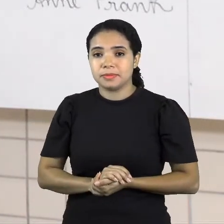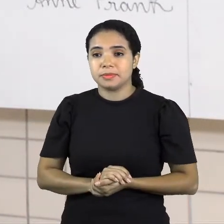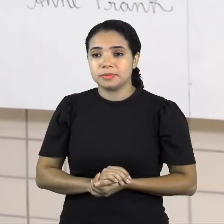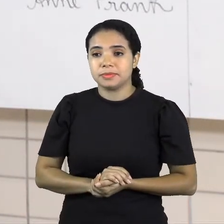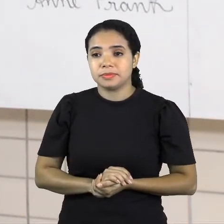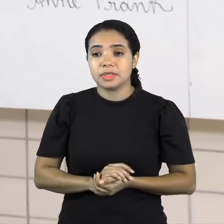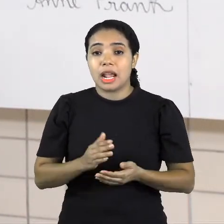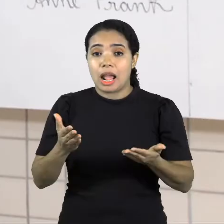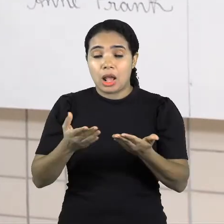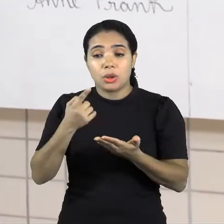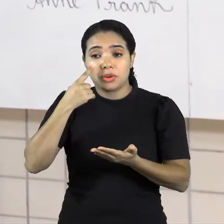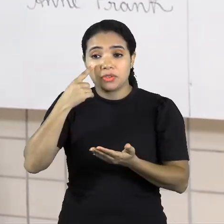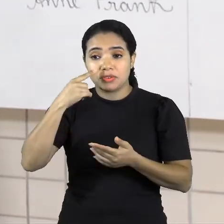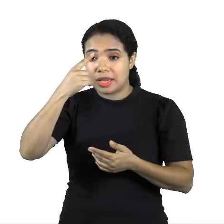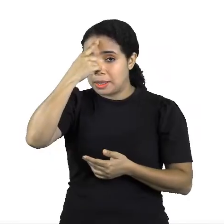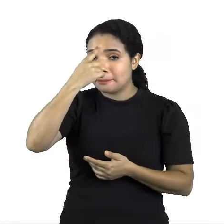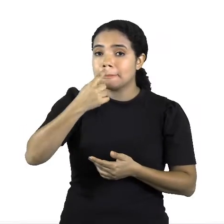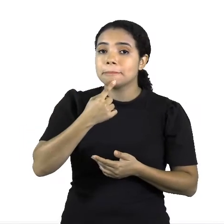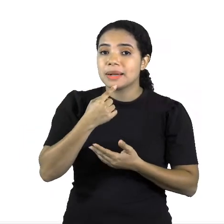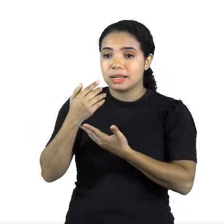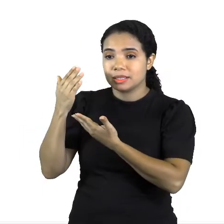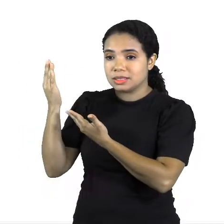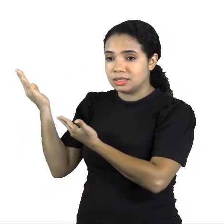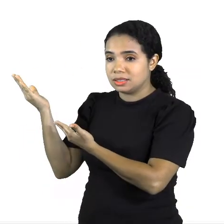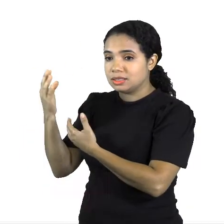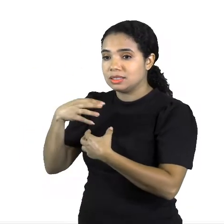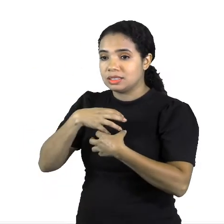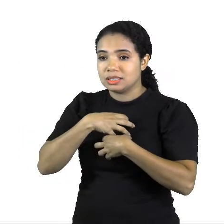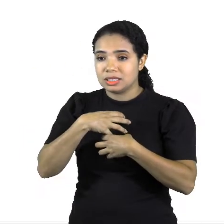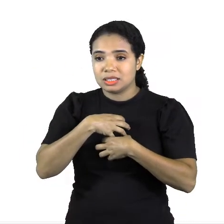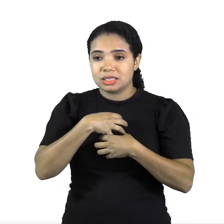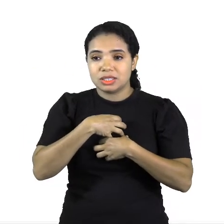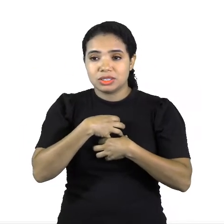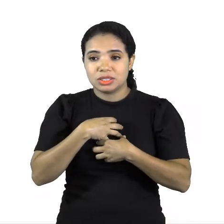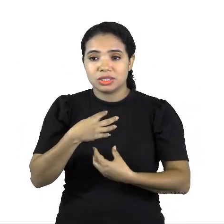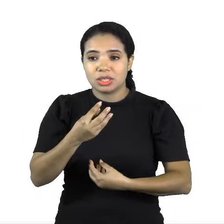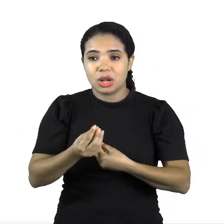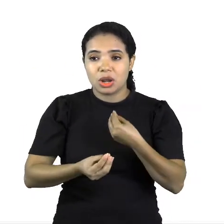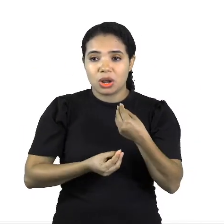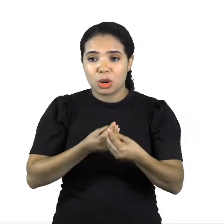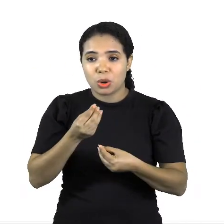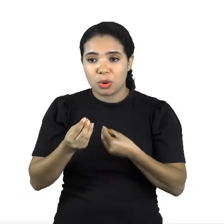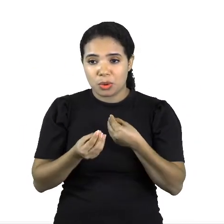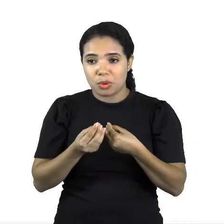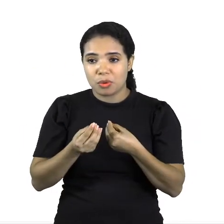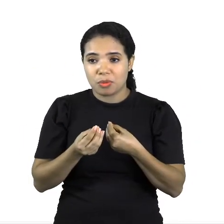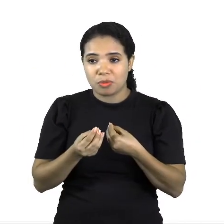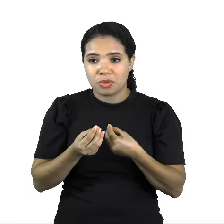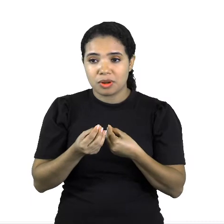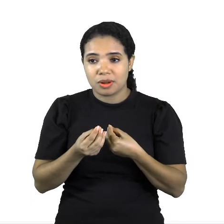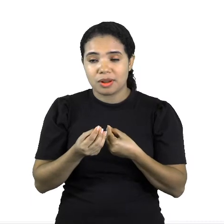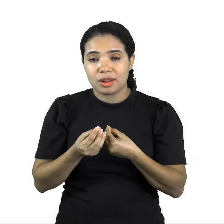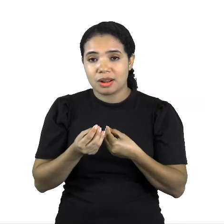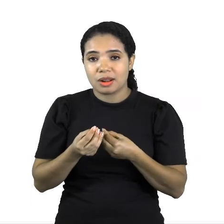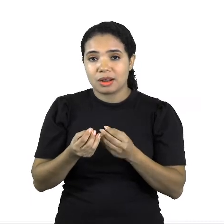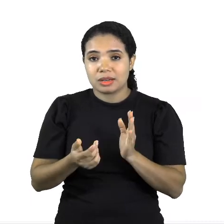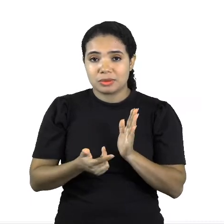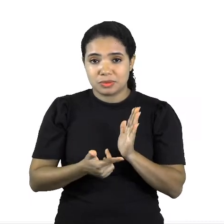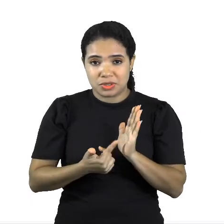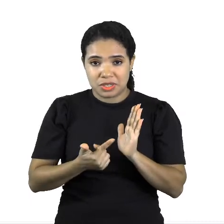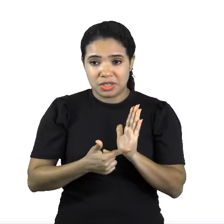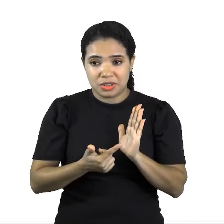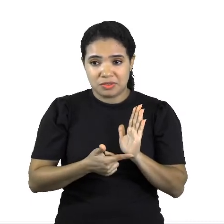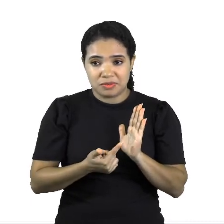vamos ver agora algumas imagens para vocês sentirem como que transformar essa obra clássica,